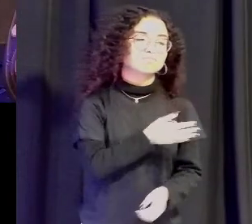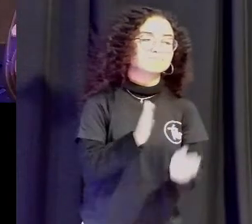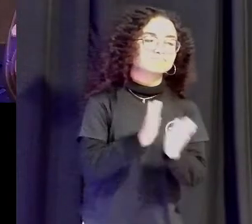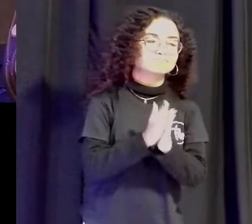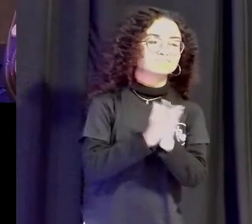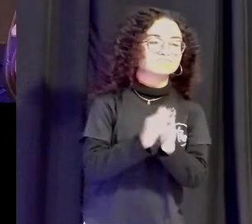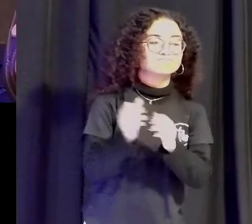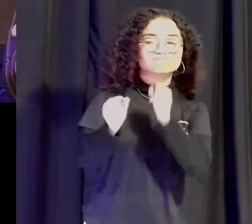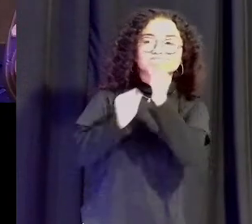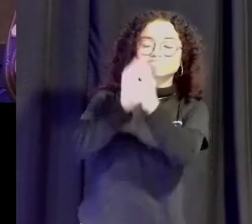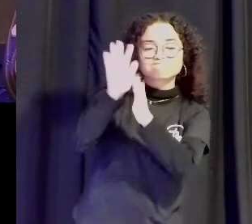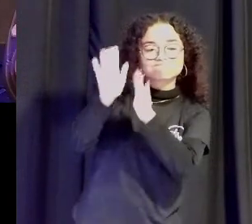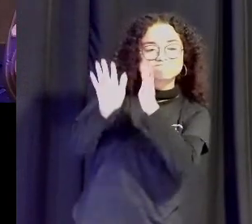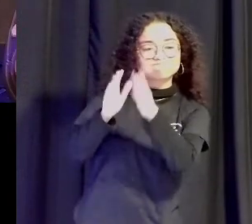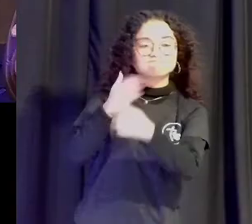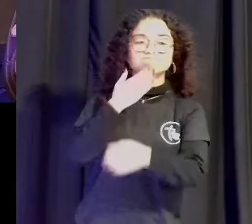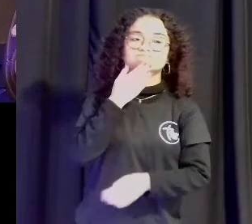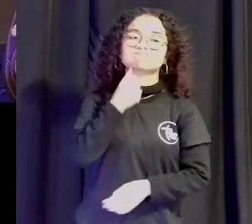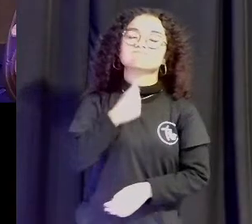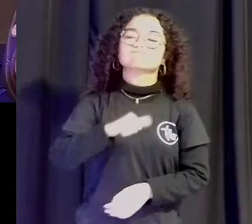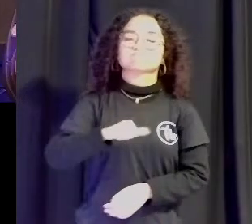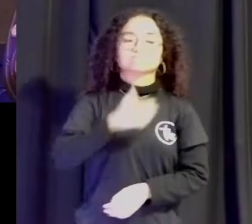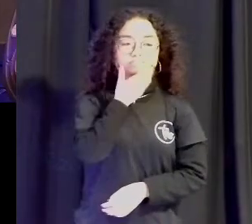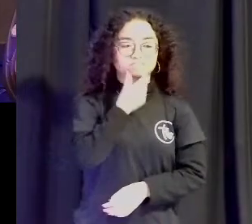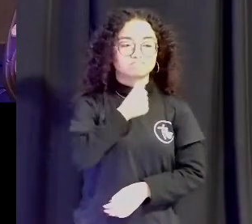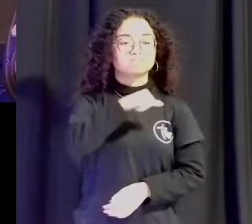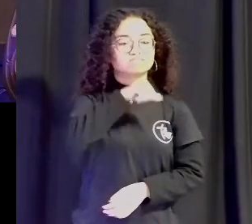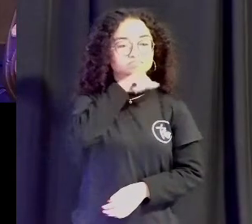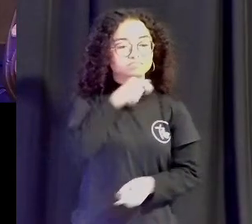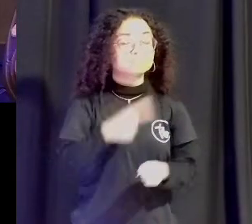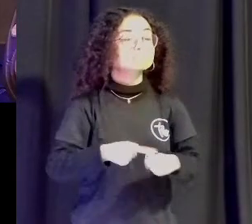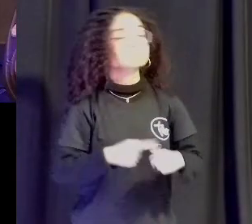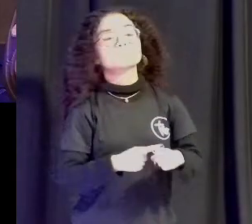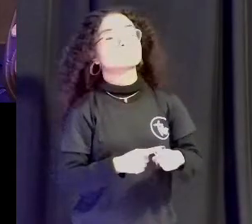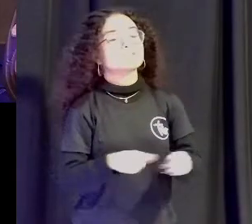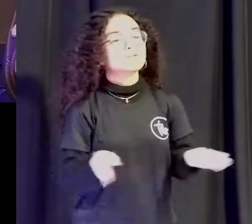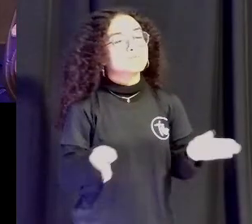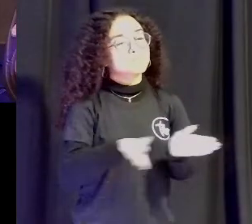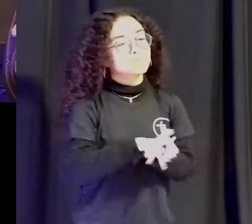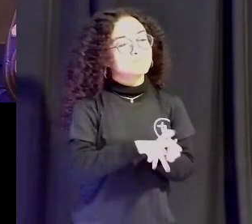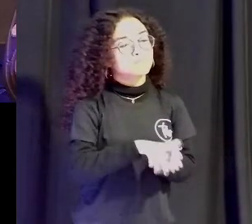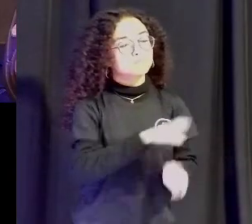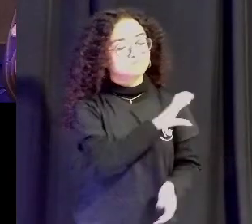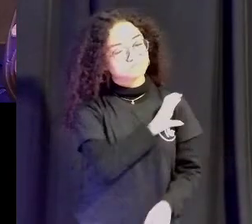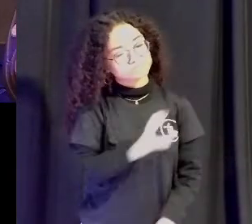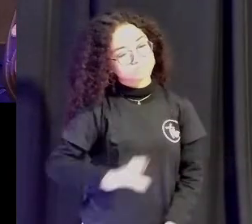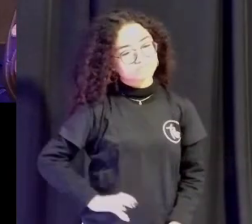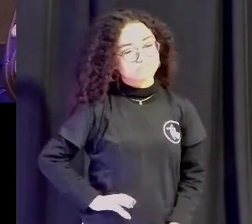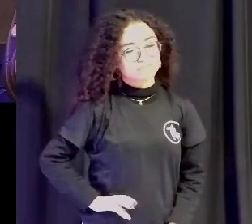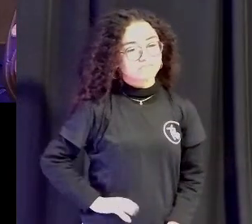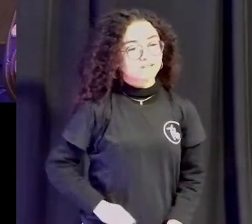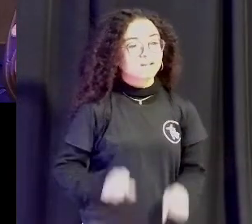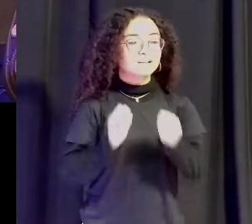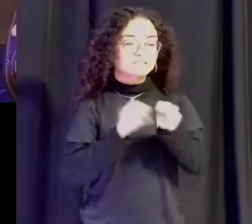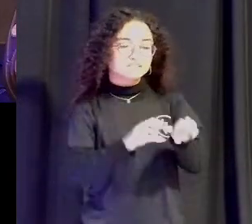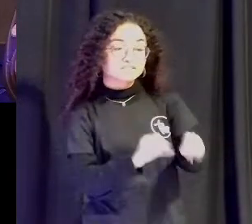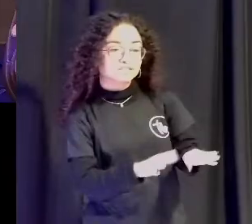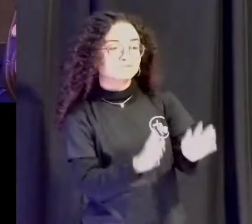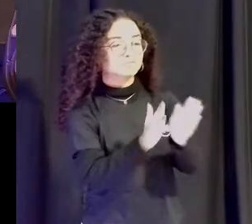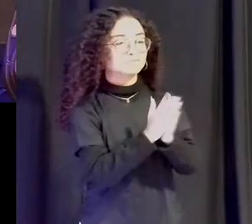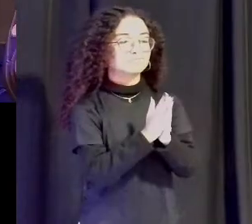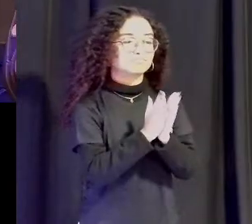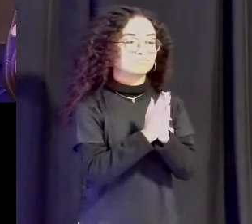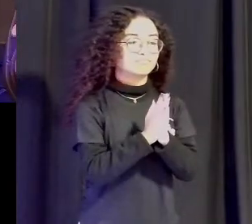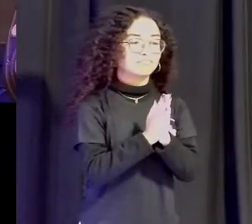Porque o próprio Cristo, Senhor destes discípulos, os ensinou a orar.